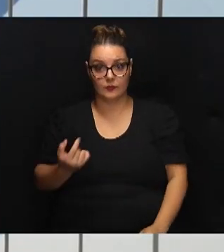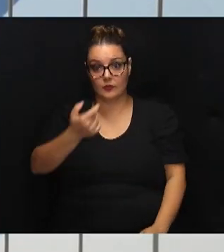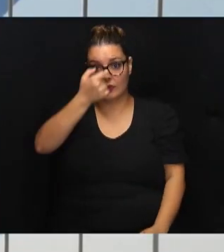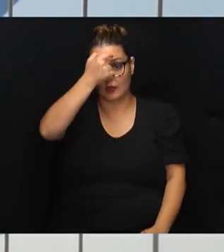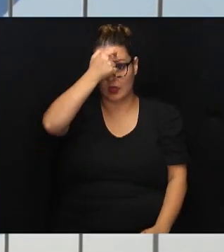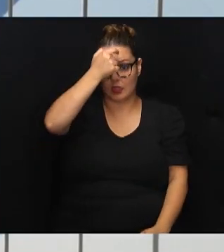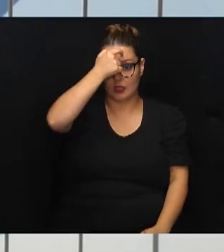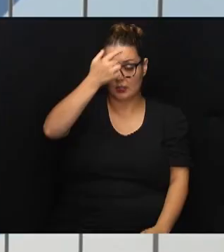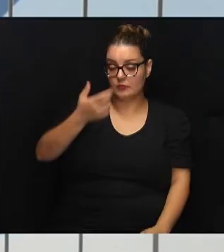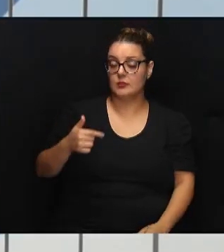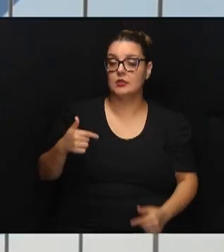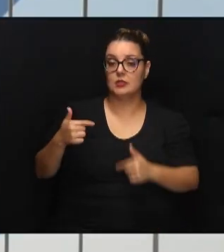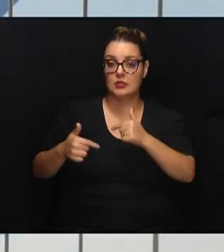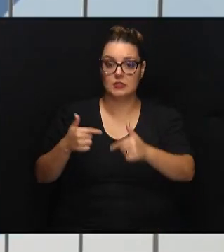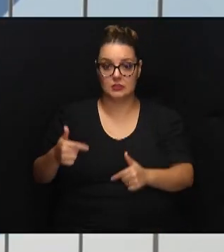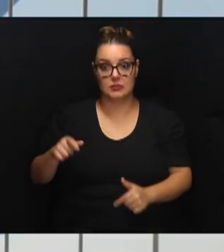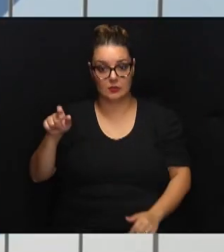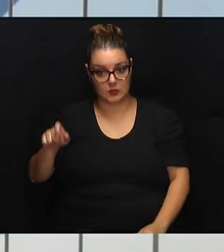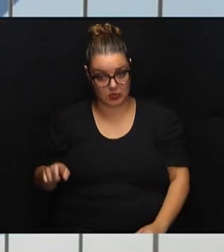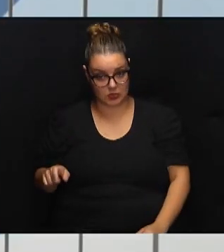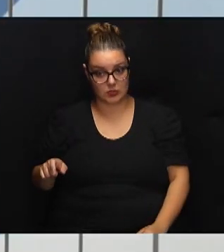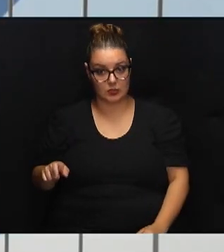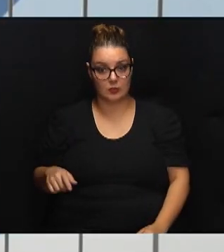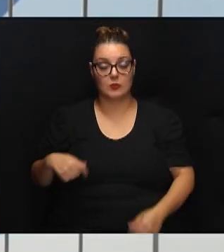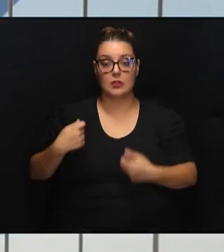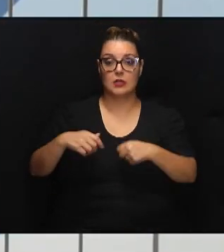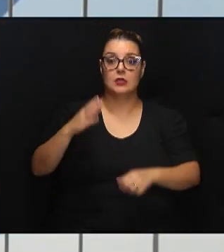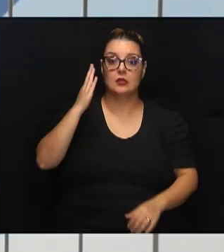conscientização. Esse trabalhador, ele precisa